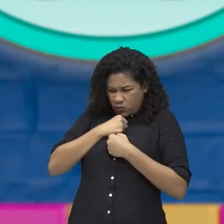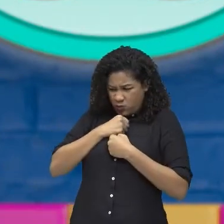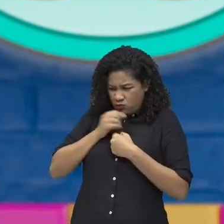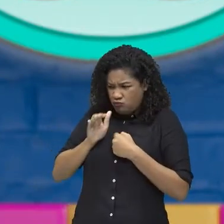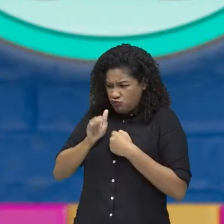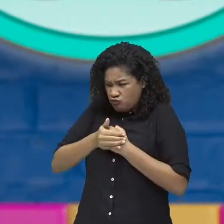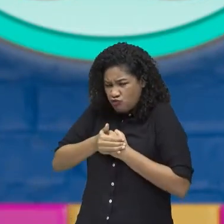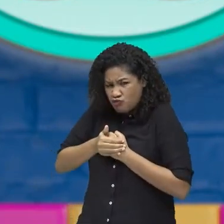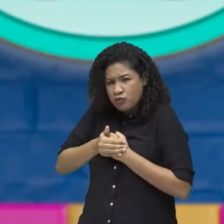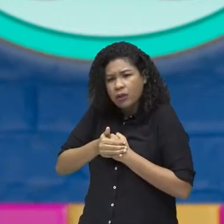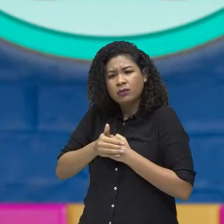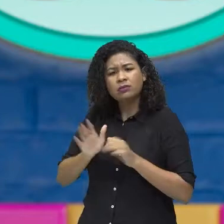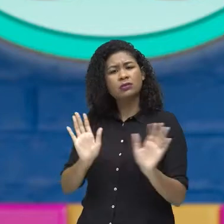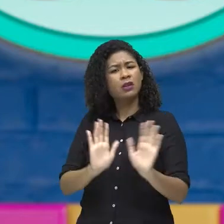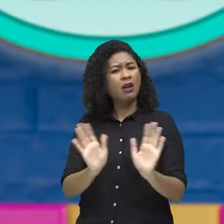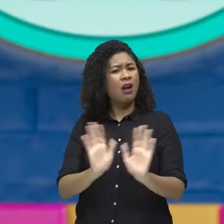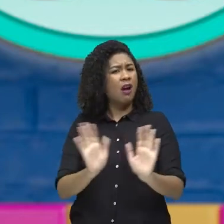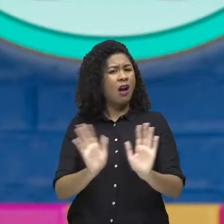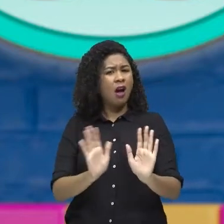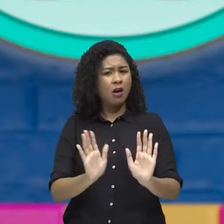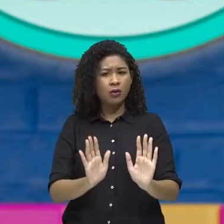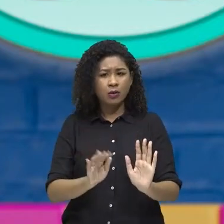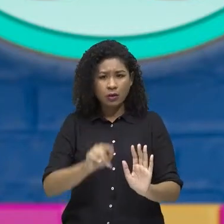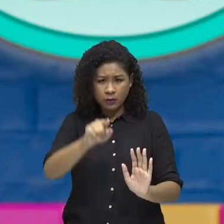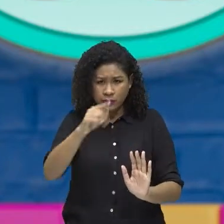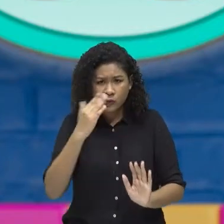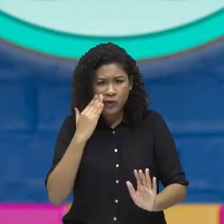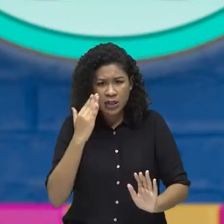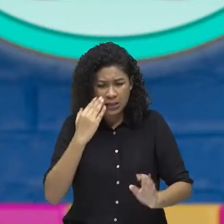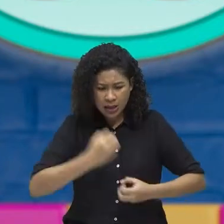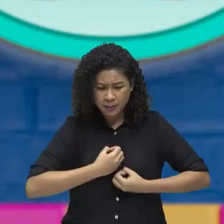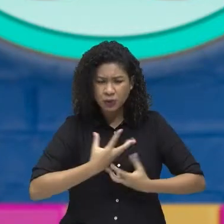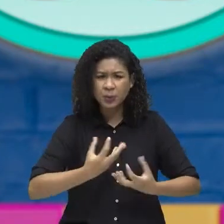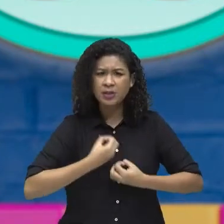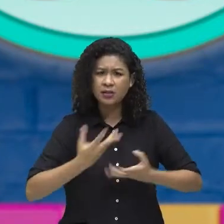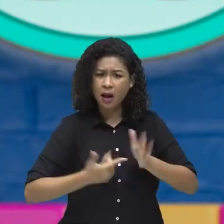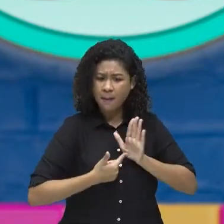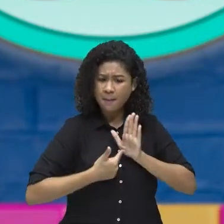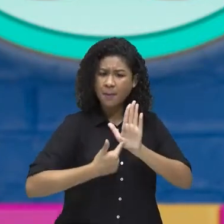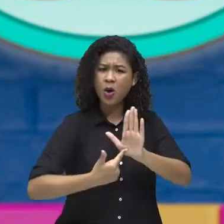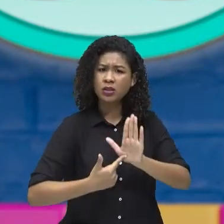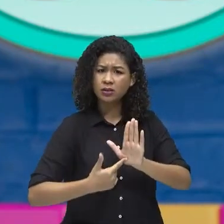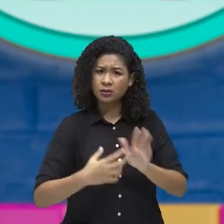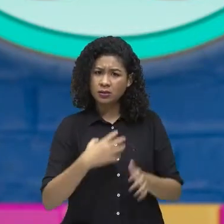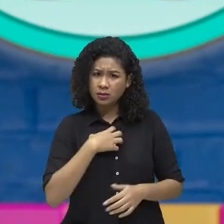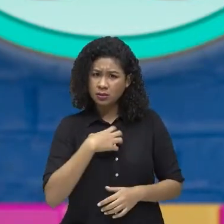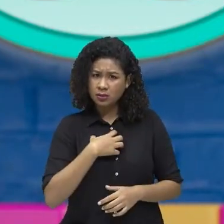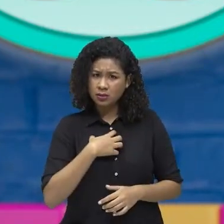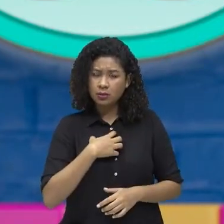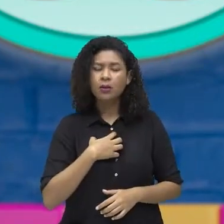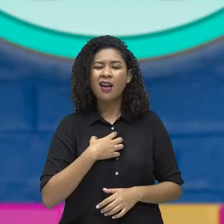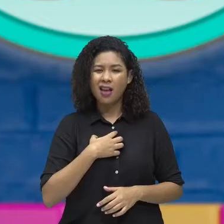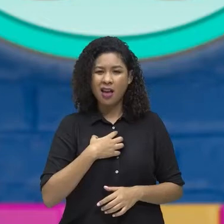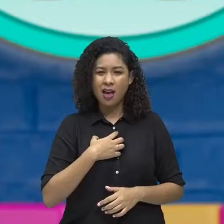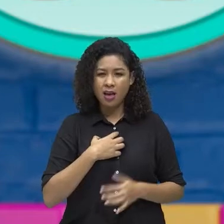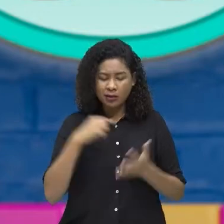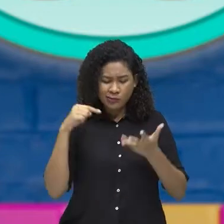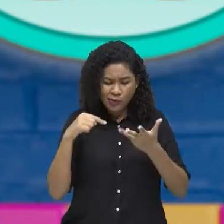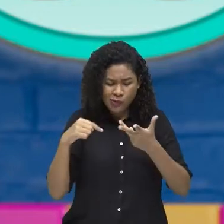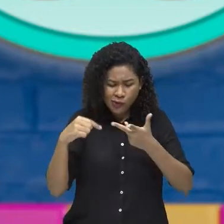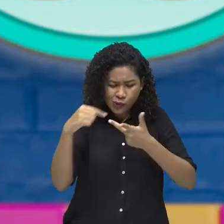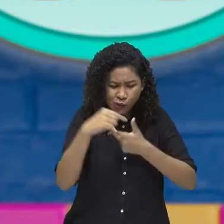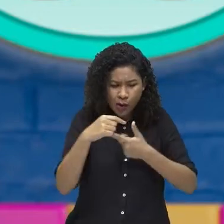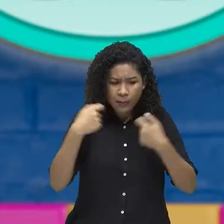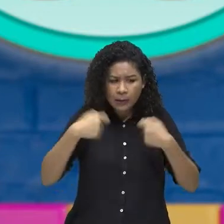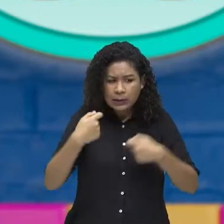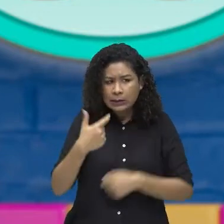Então, eu tenho essa habilidade de expressar meus sentimentos e de que forma eu faço isso? São questionamentos que são importantes da gente fazer, porque eles